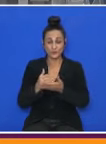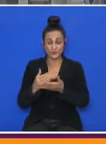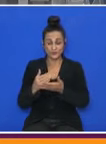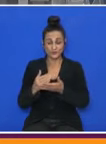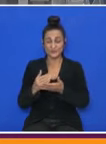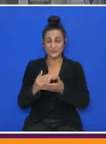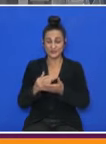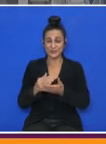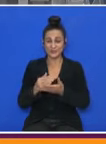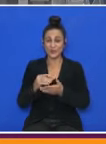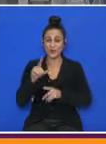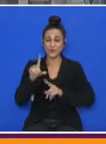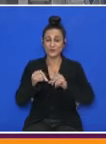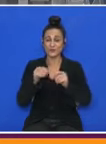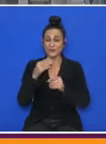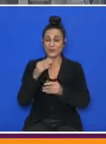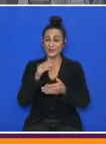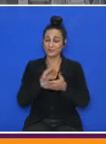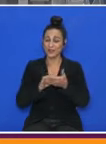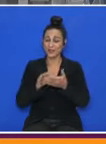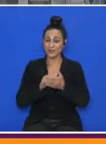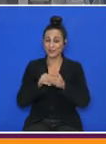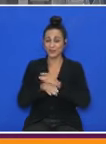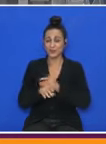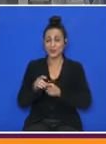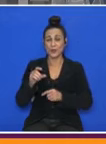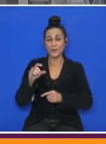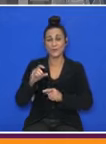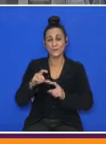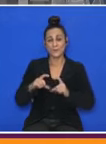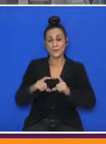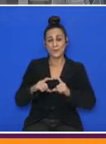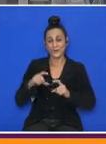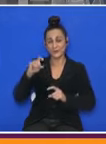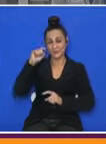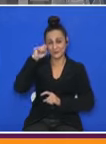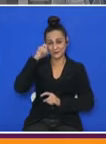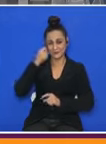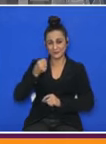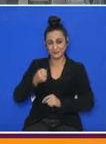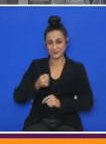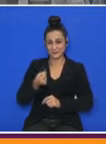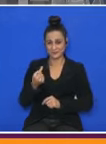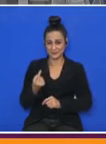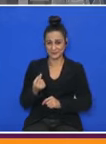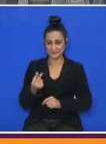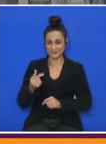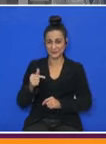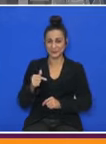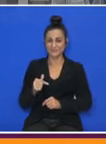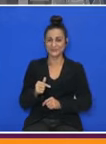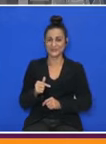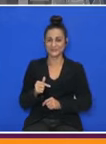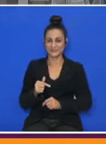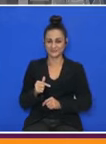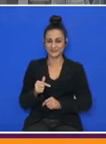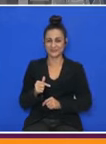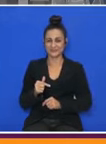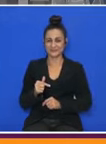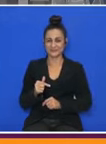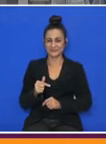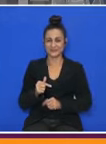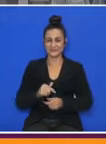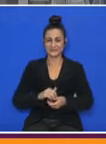Começou o sorteio da Lotomania. Bola preta, 17. Preta, número 17.